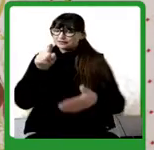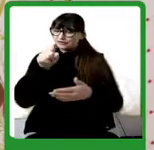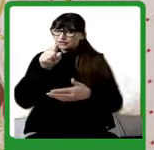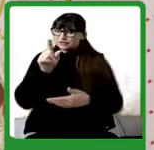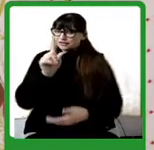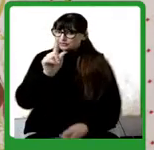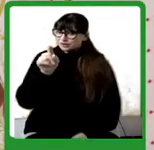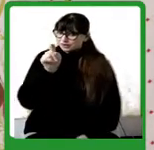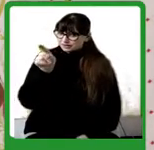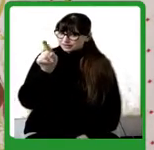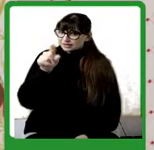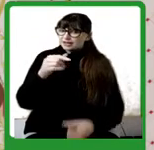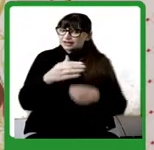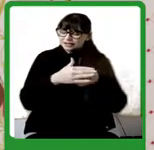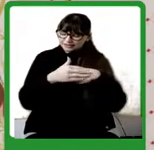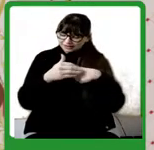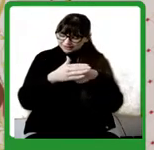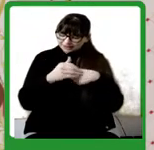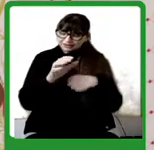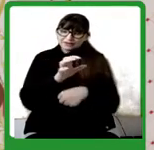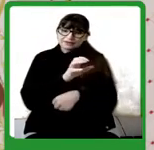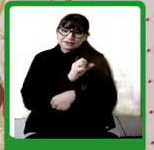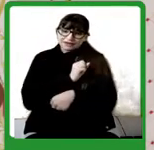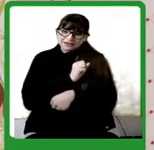um querido, um amado.